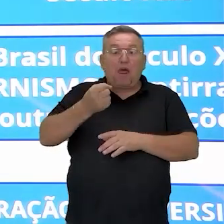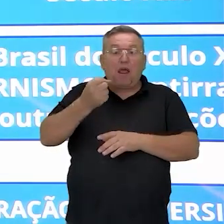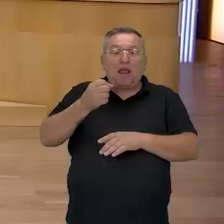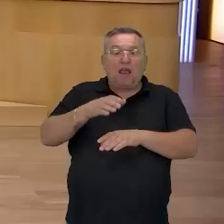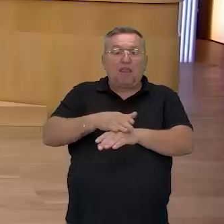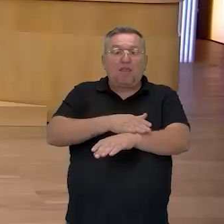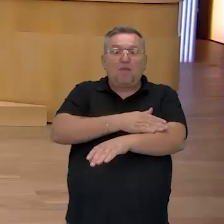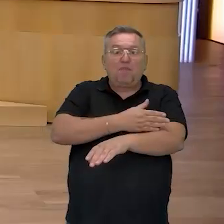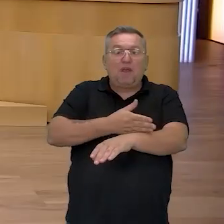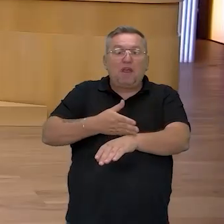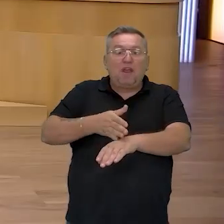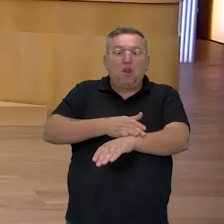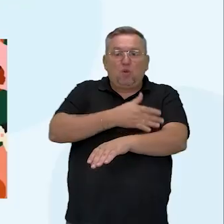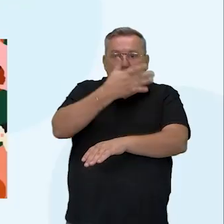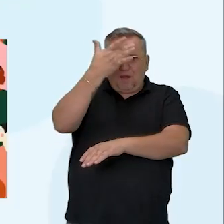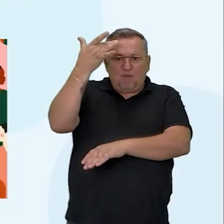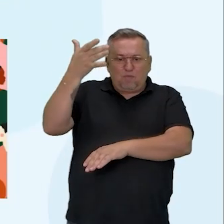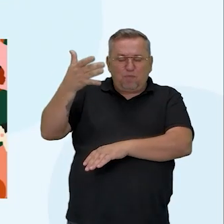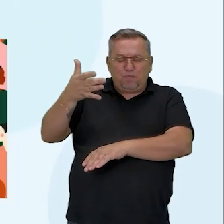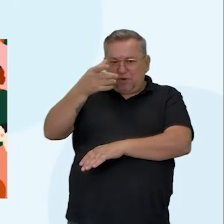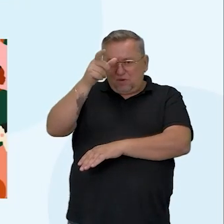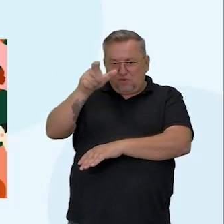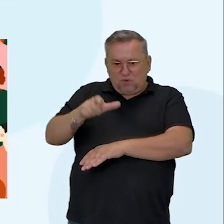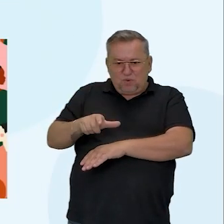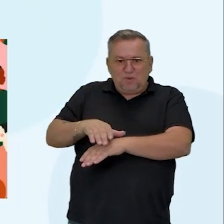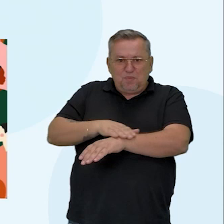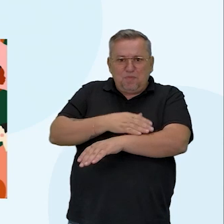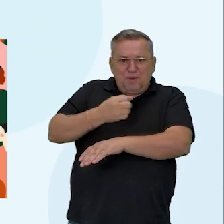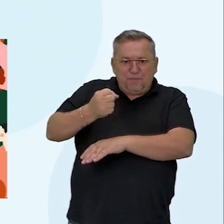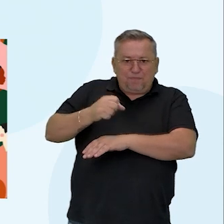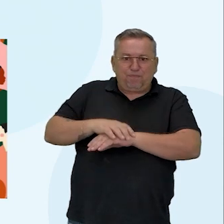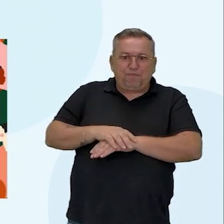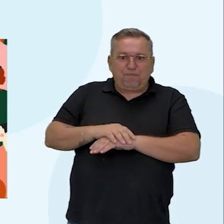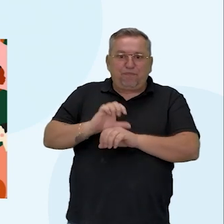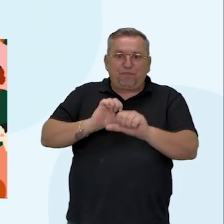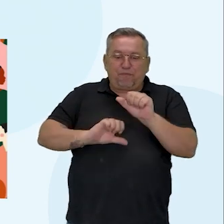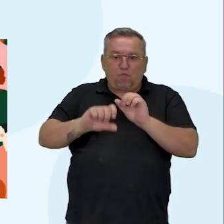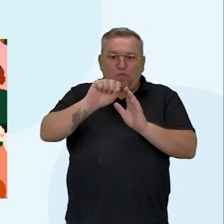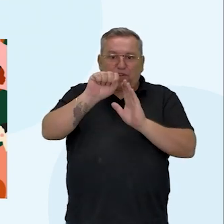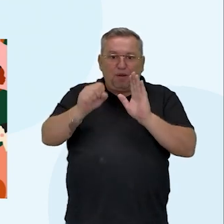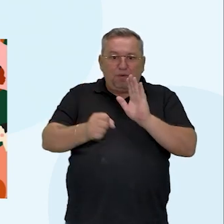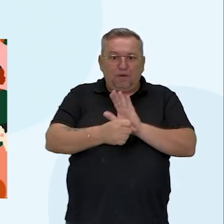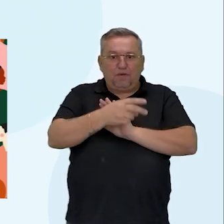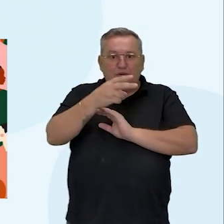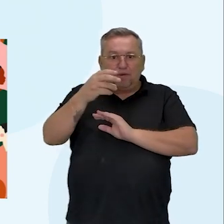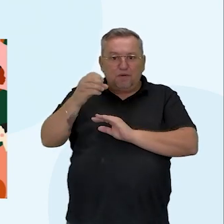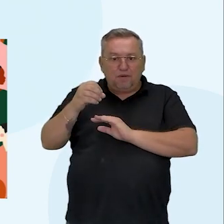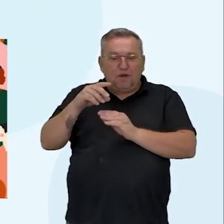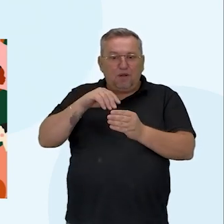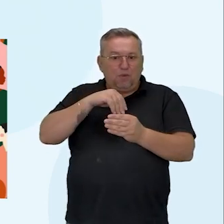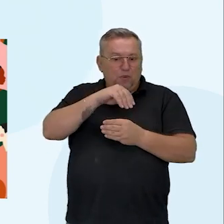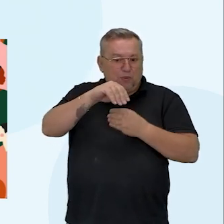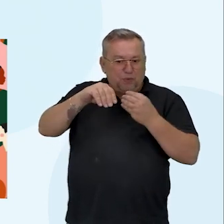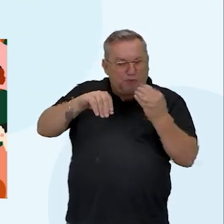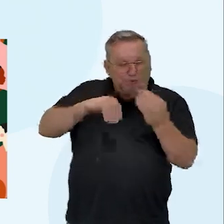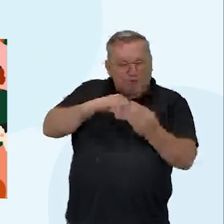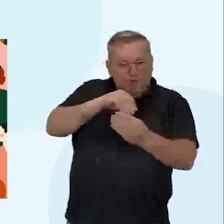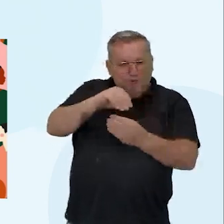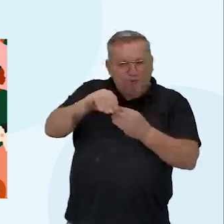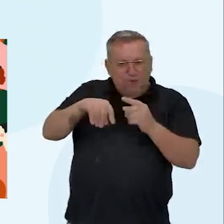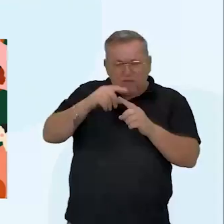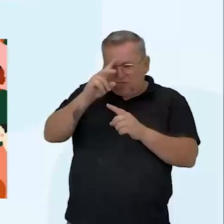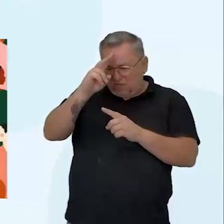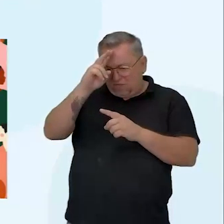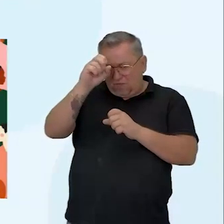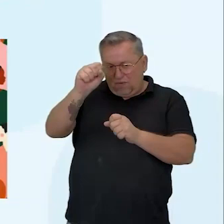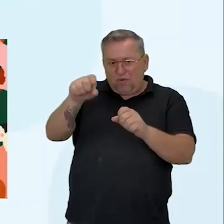embranquecimento nacional. E ali, junto, viramos o século XX, essa miscigenação vai ficar mais